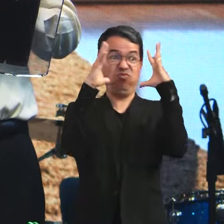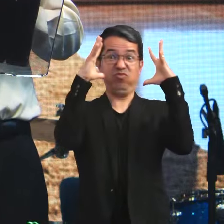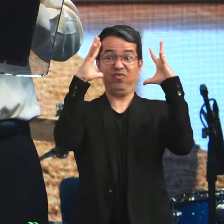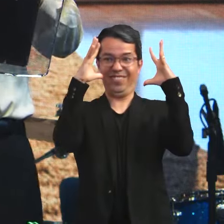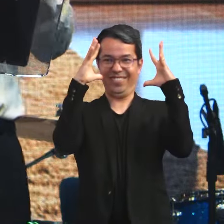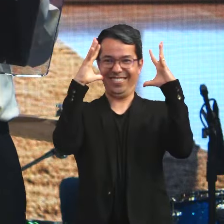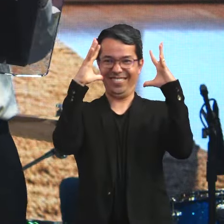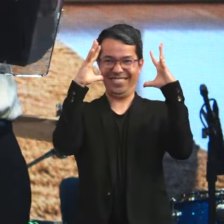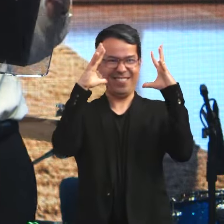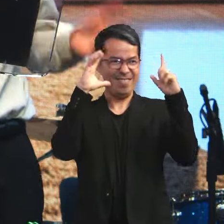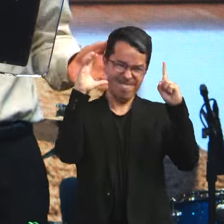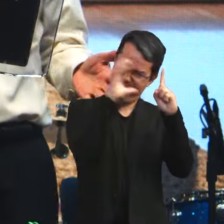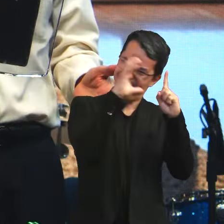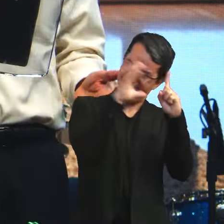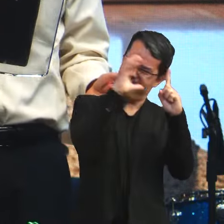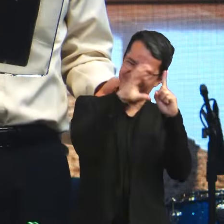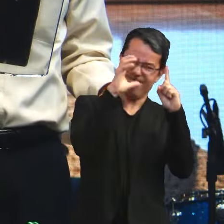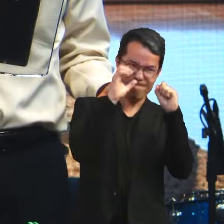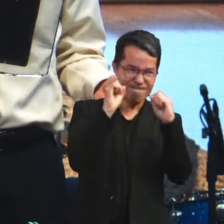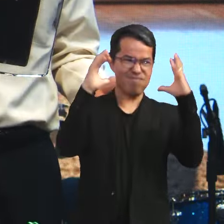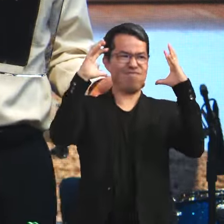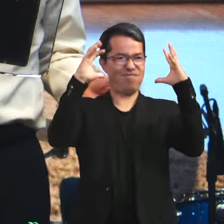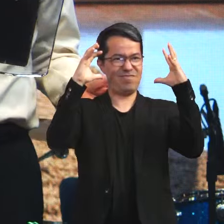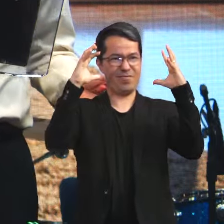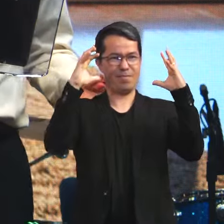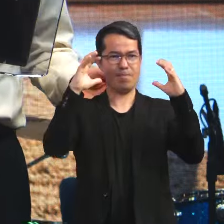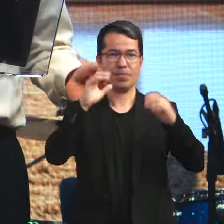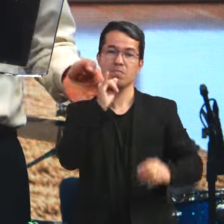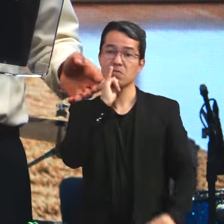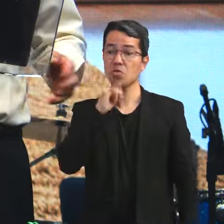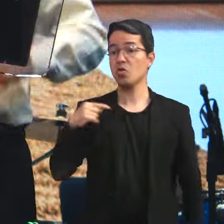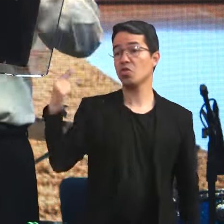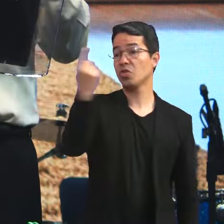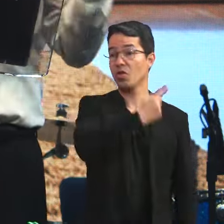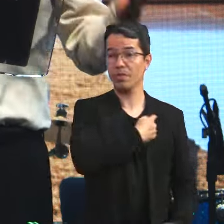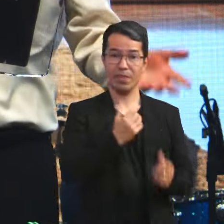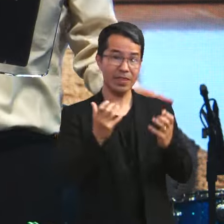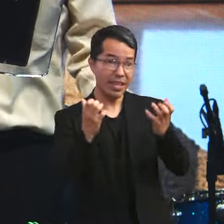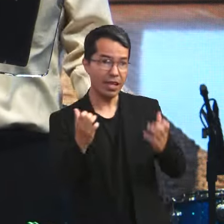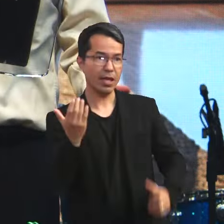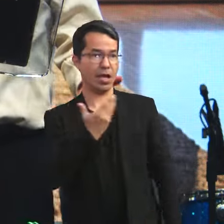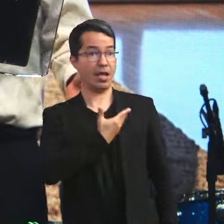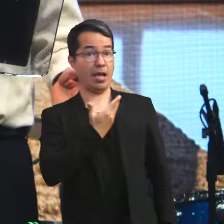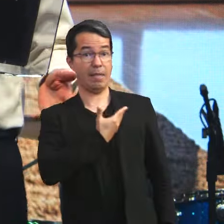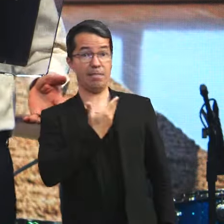conão quereremos que amig nodes